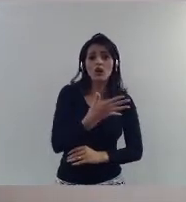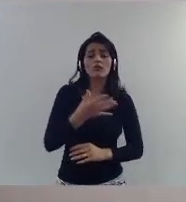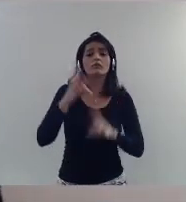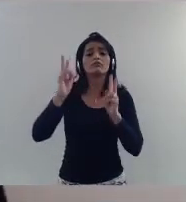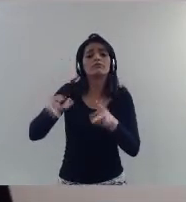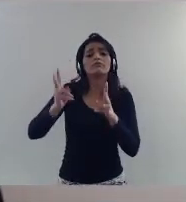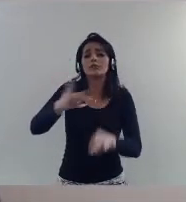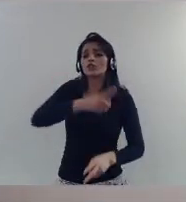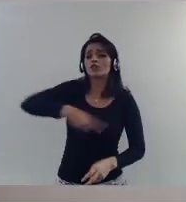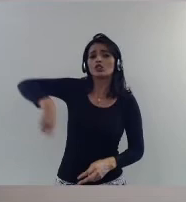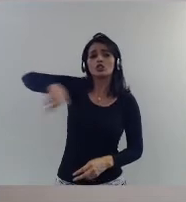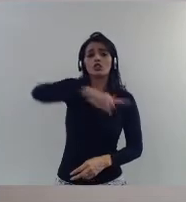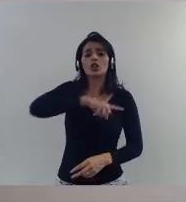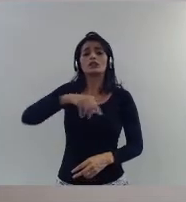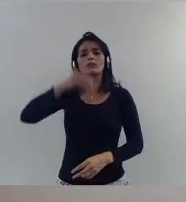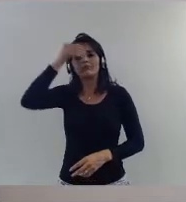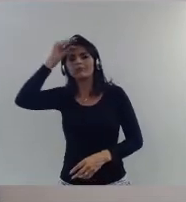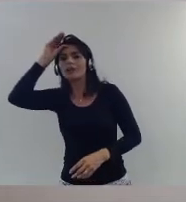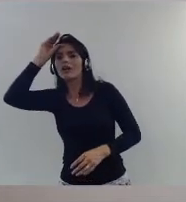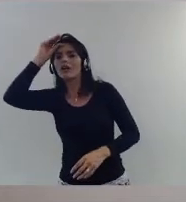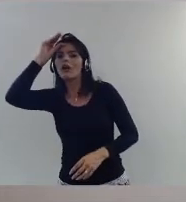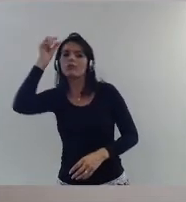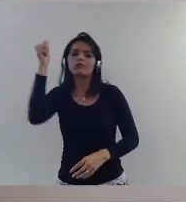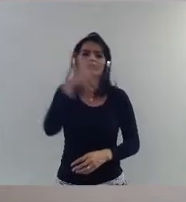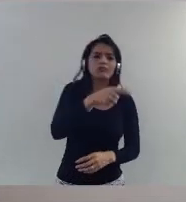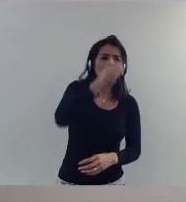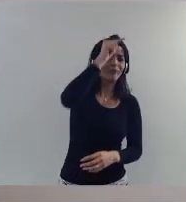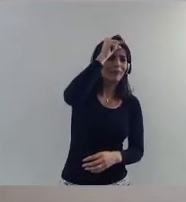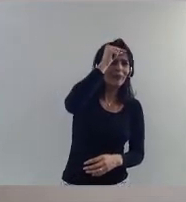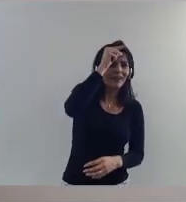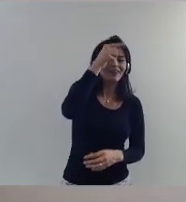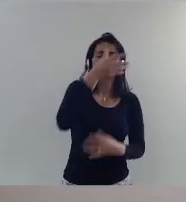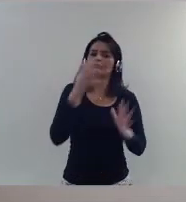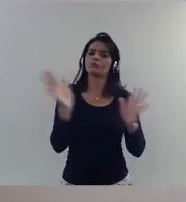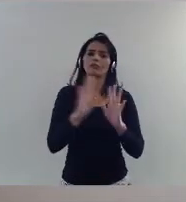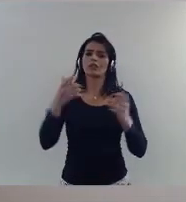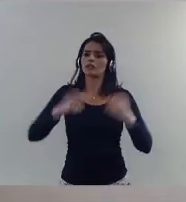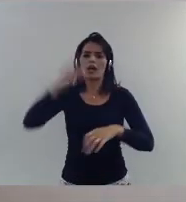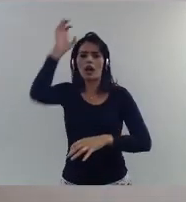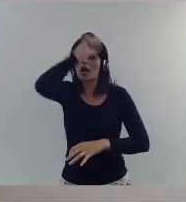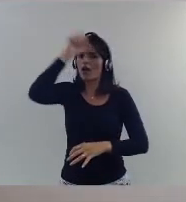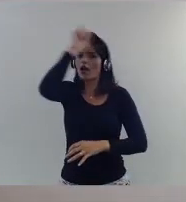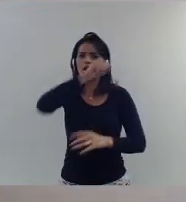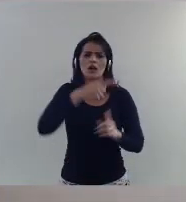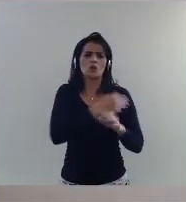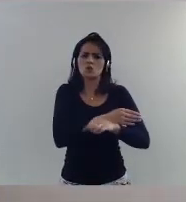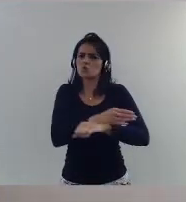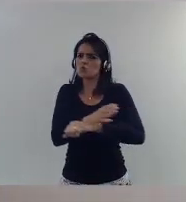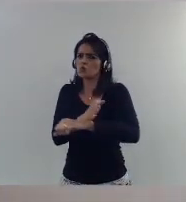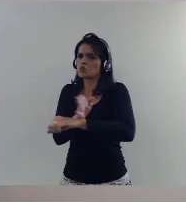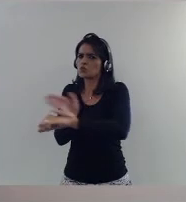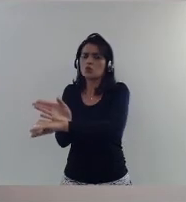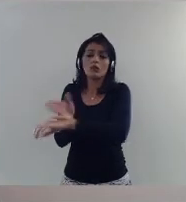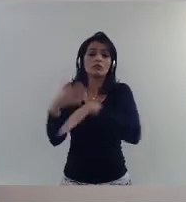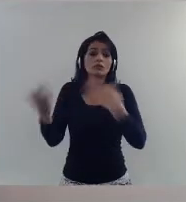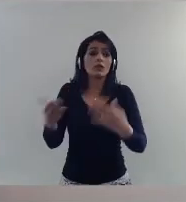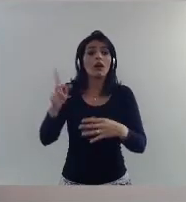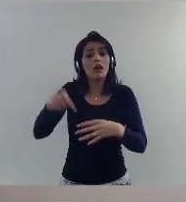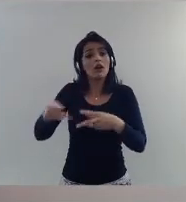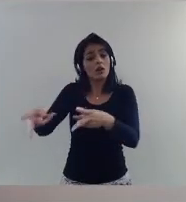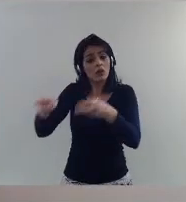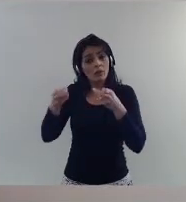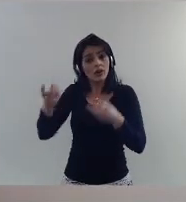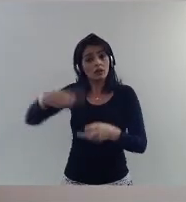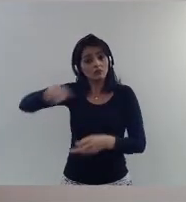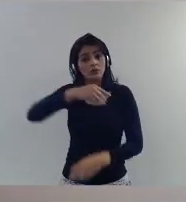Quem sabe mais ou menos tem que se atualizar, como o Eric falou, o tempo todo. Então, esse é um pouco aí e cobrar aí realmente dos